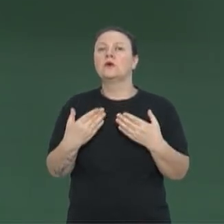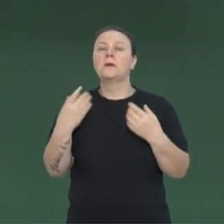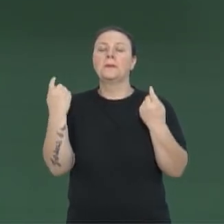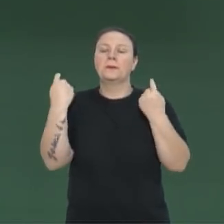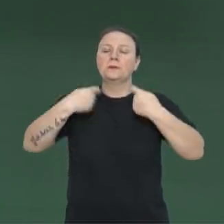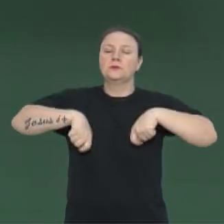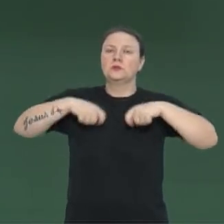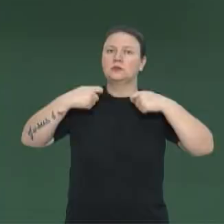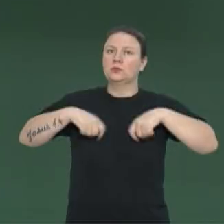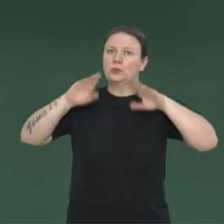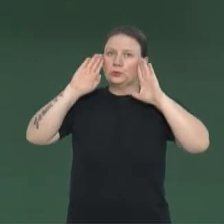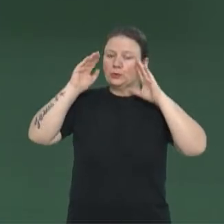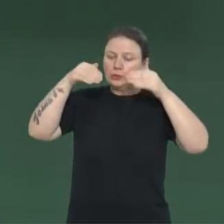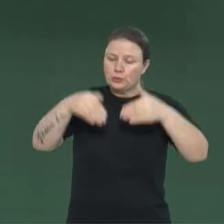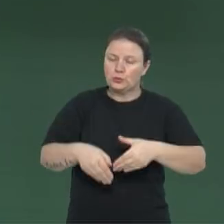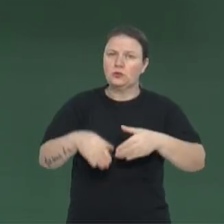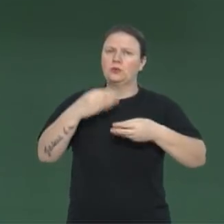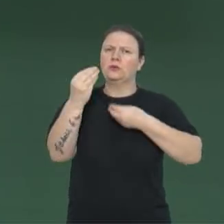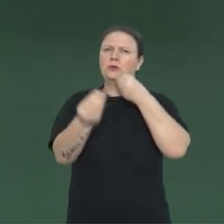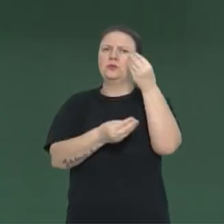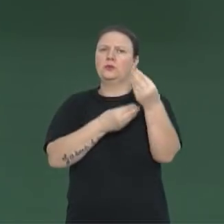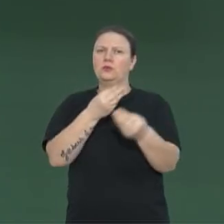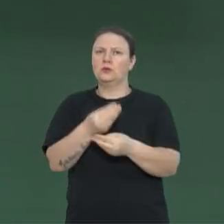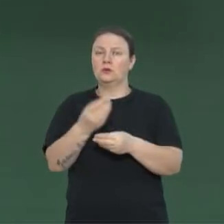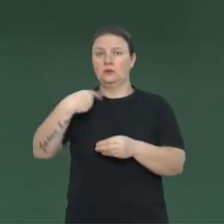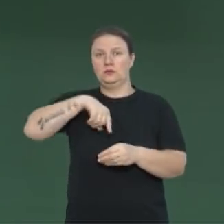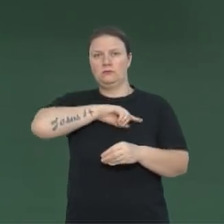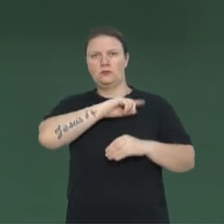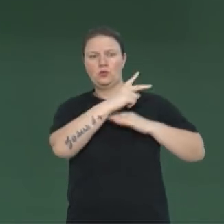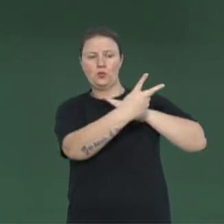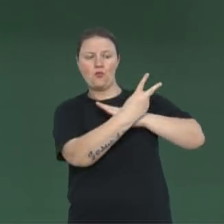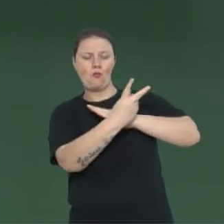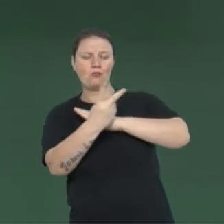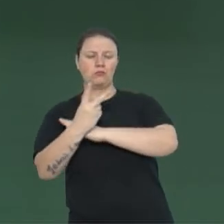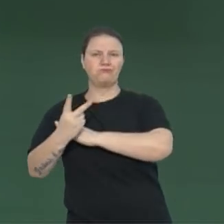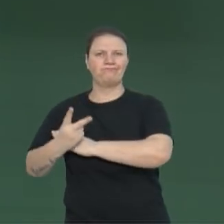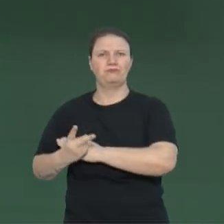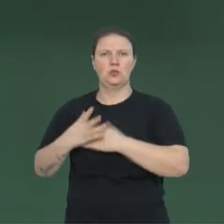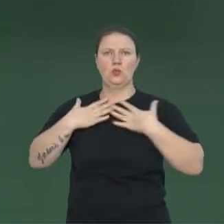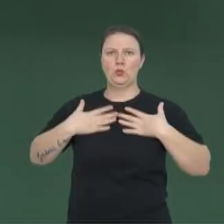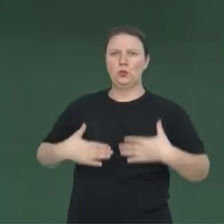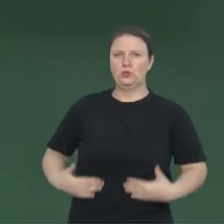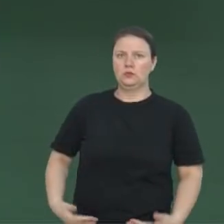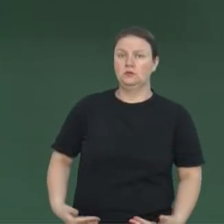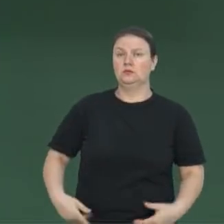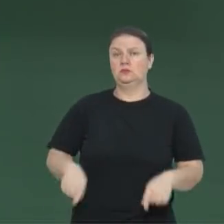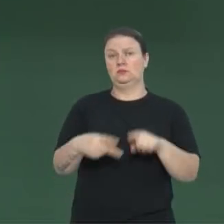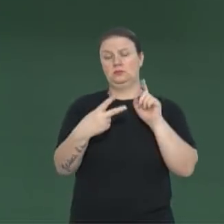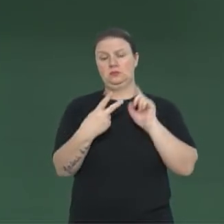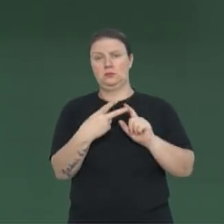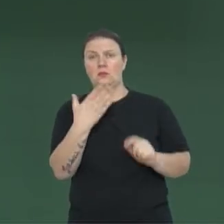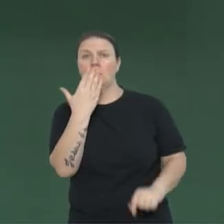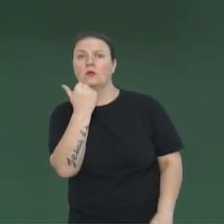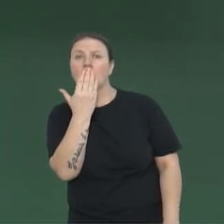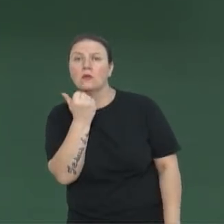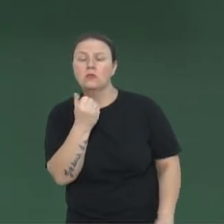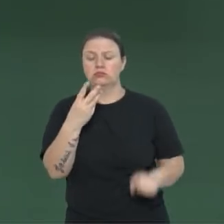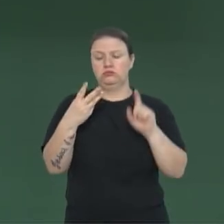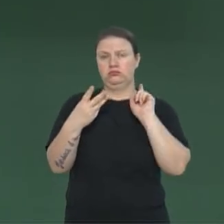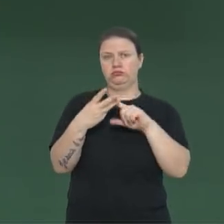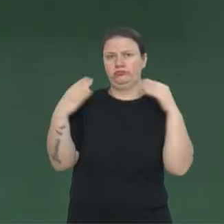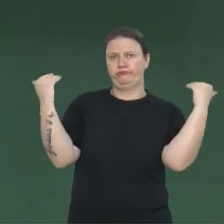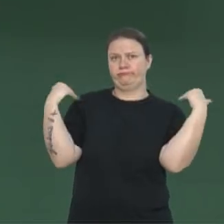dependem exclusivamente de como nós cuidamos do nosso corpo, da nossa alimentação, da